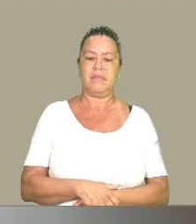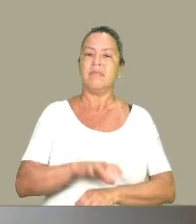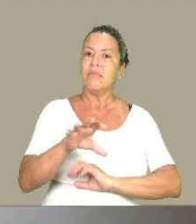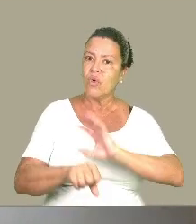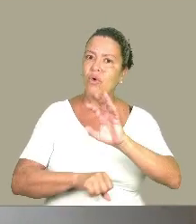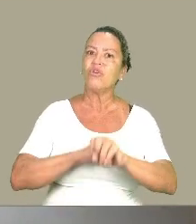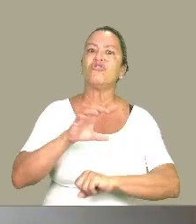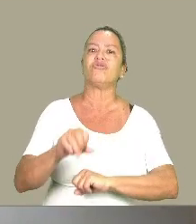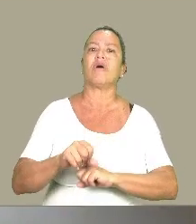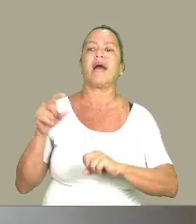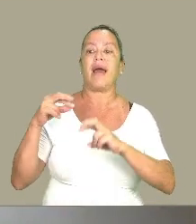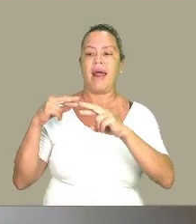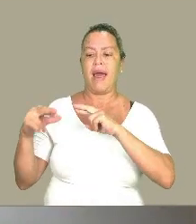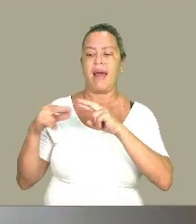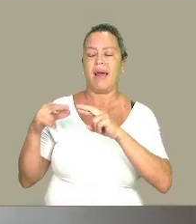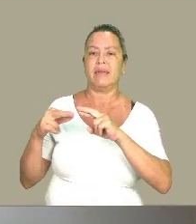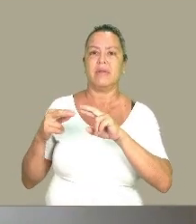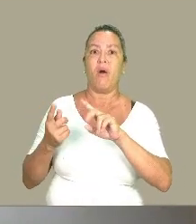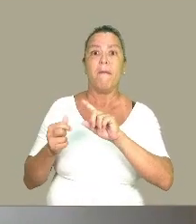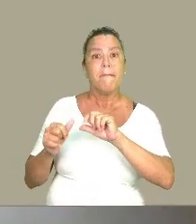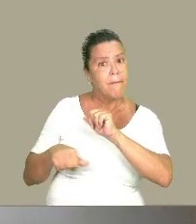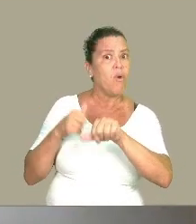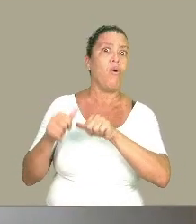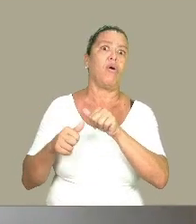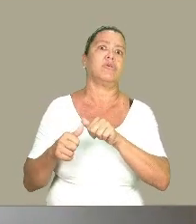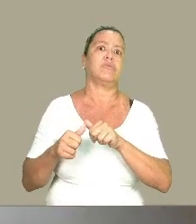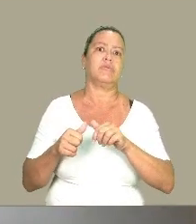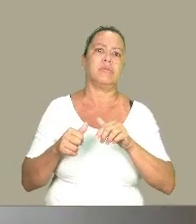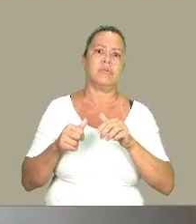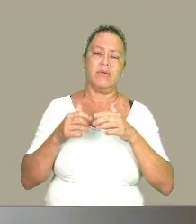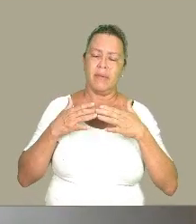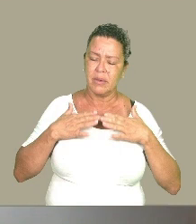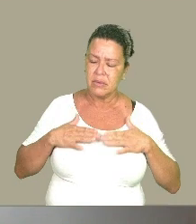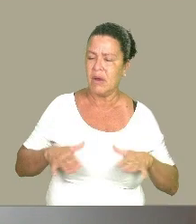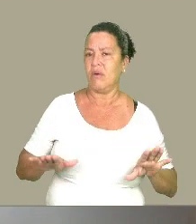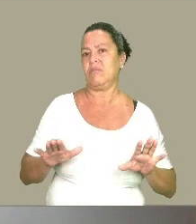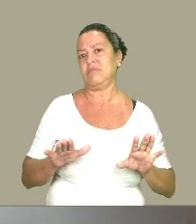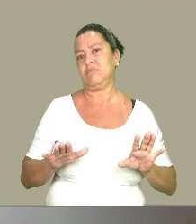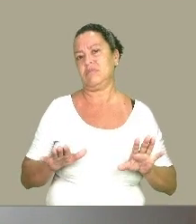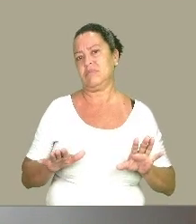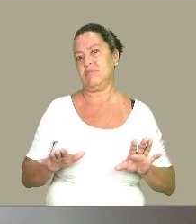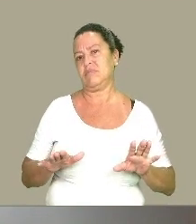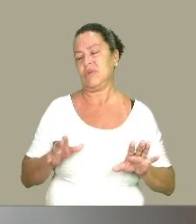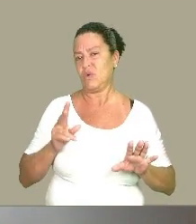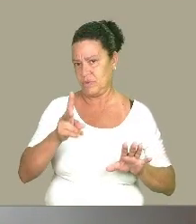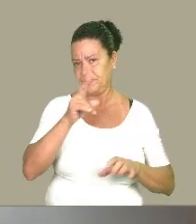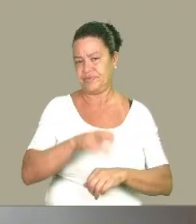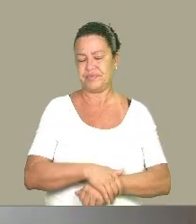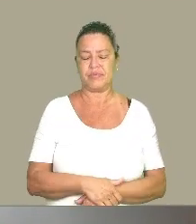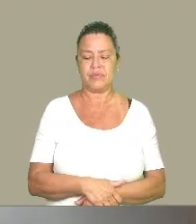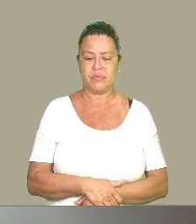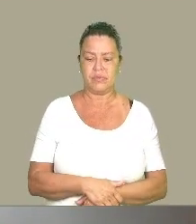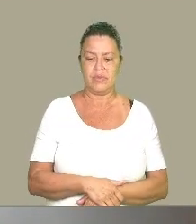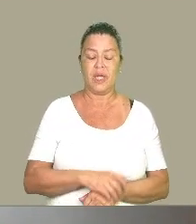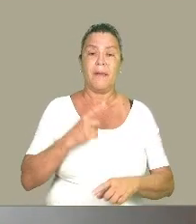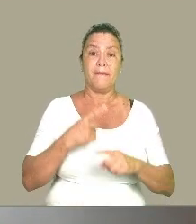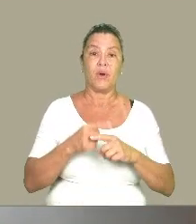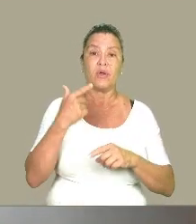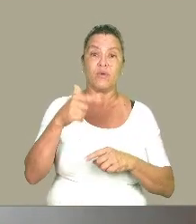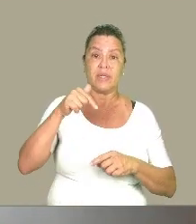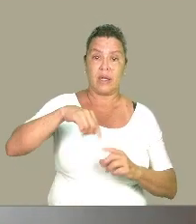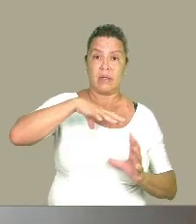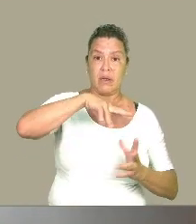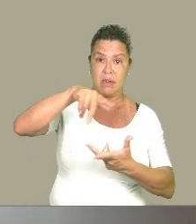buscar que aquela relação se torne a melhor e mais harmoniosa possível. Continua o texto. Porque não existem na